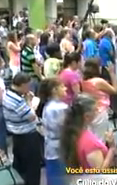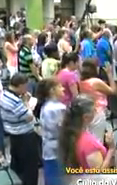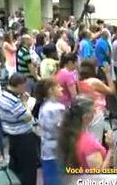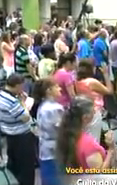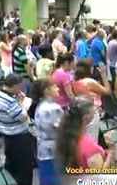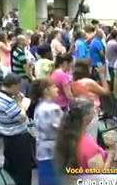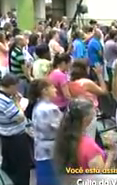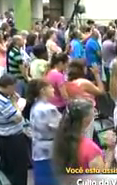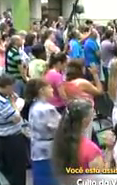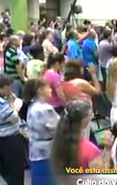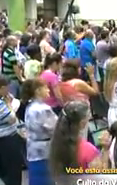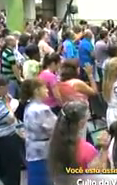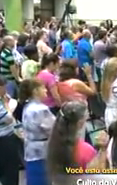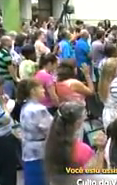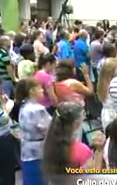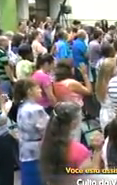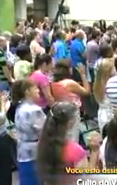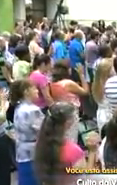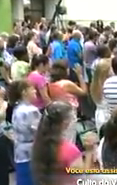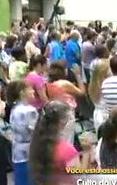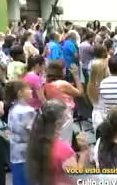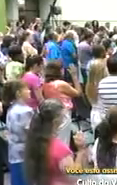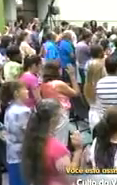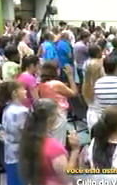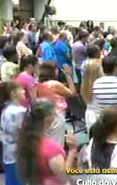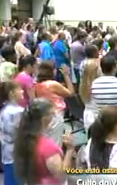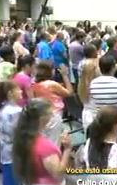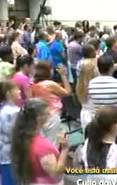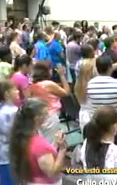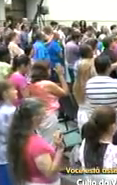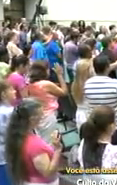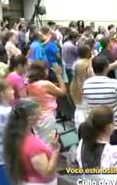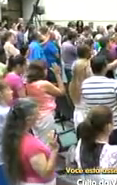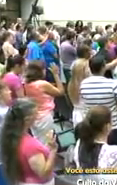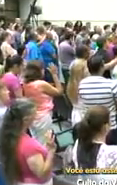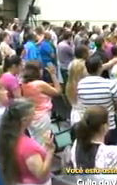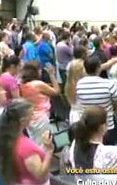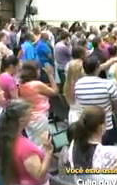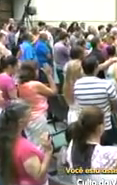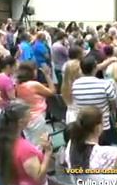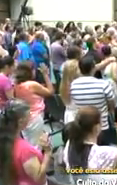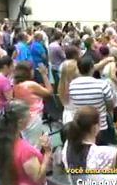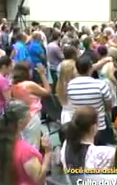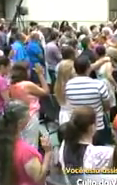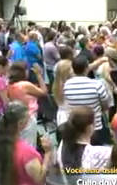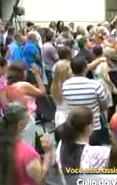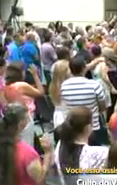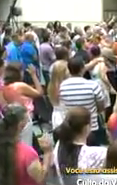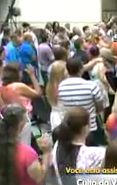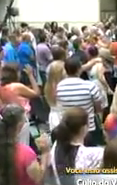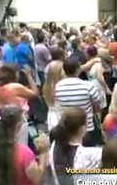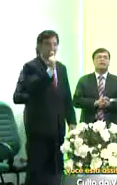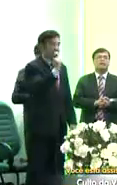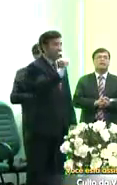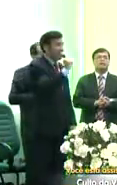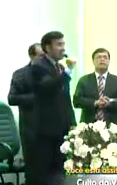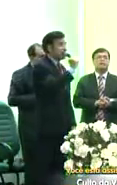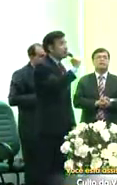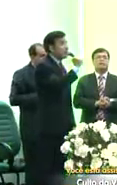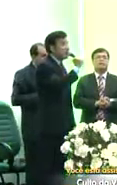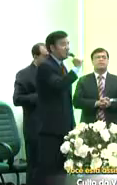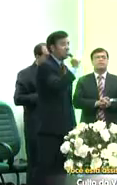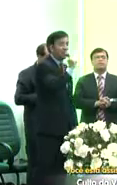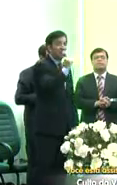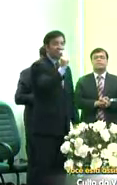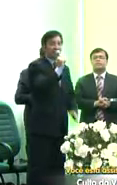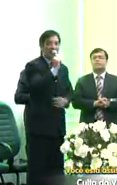entender. Se a porta para você não se abriu, por tanto tempo você vai abrir hoje. Lutou